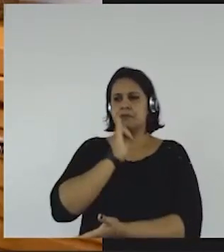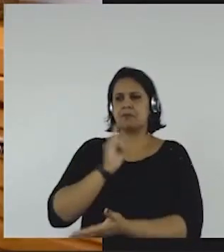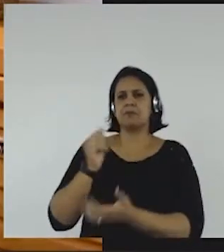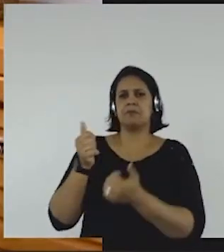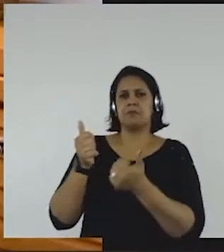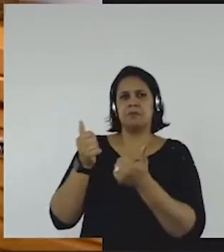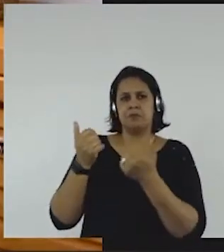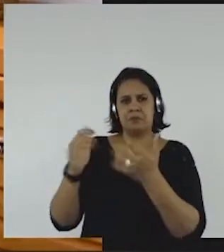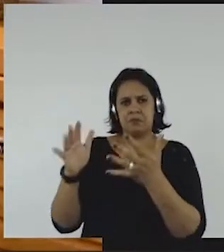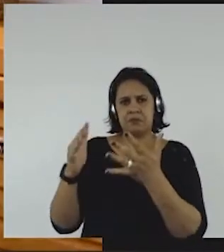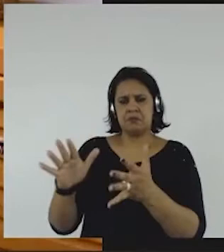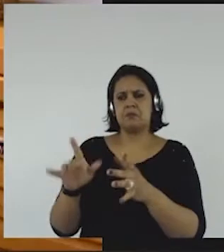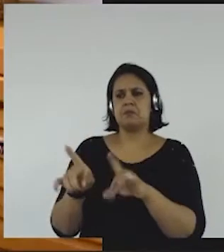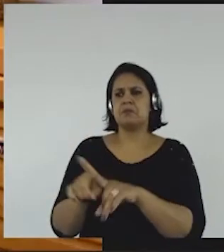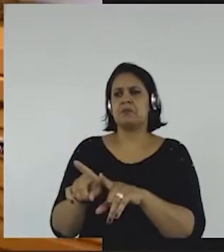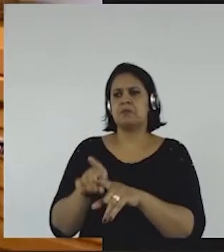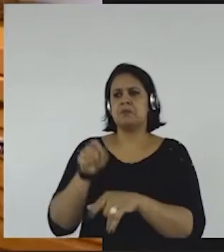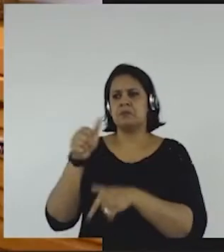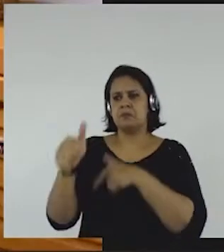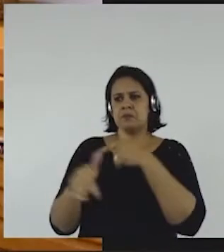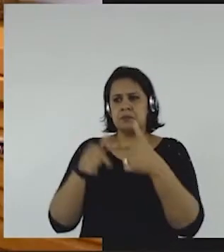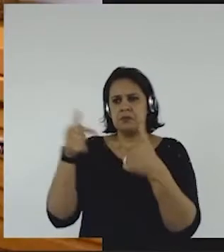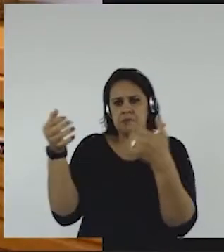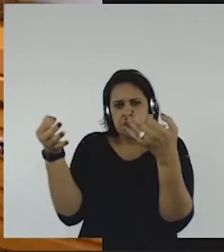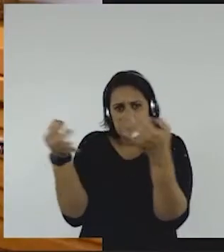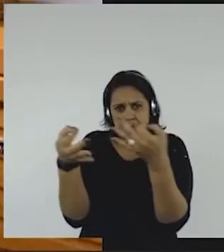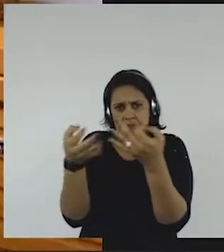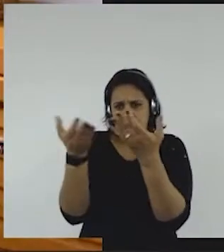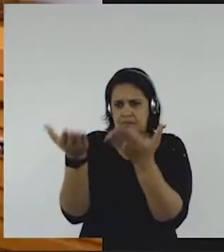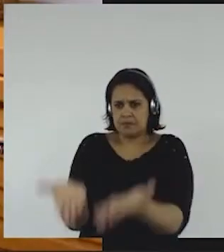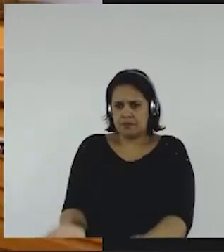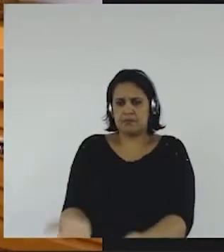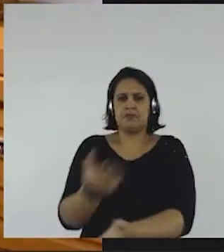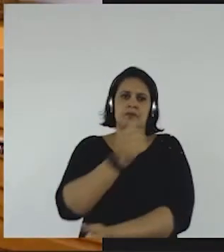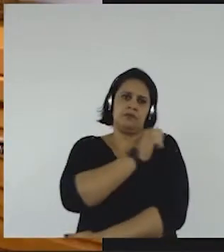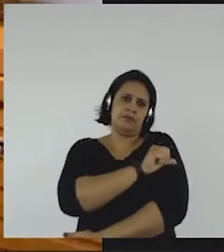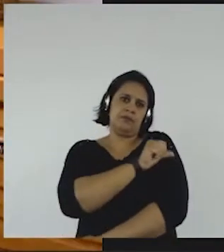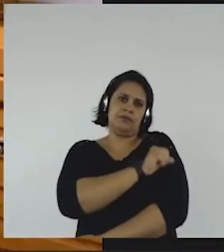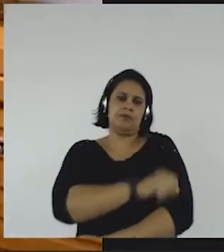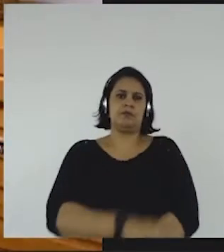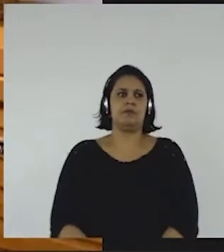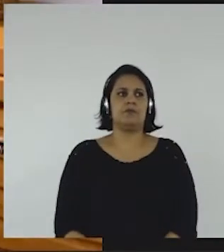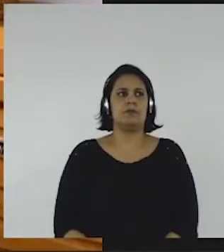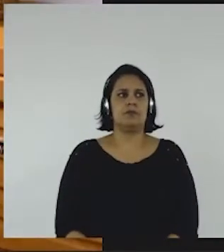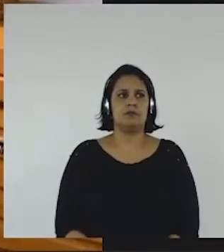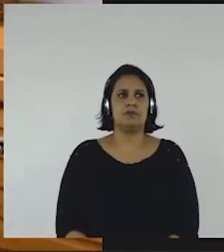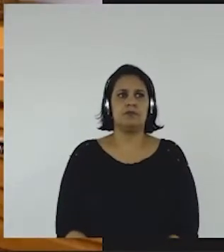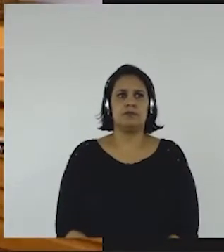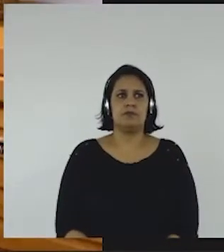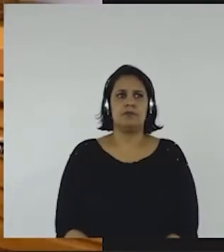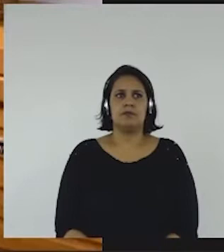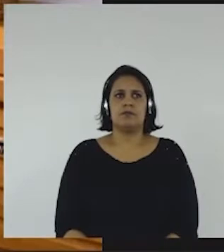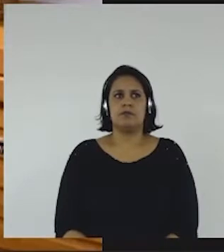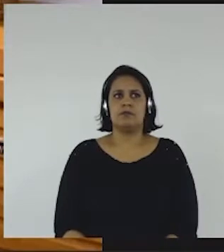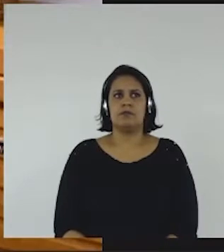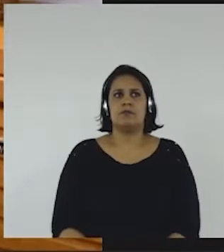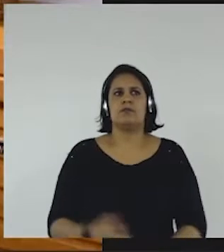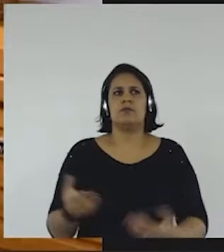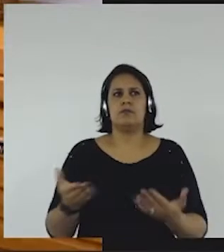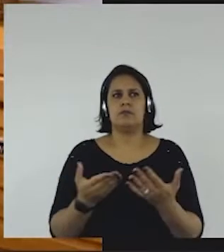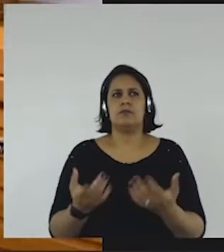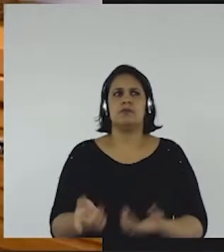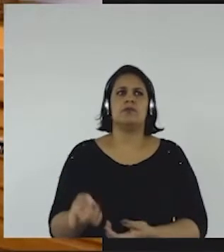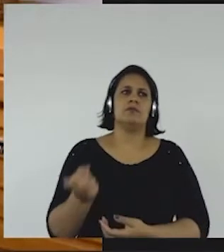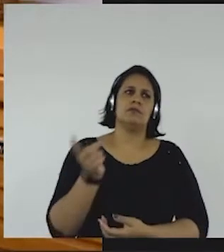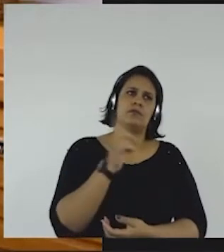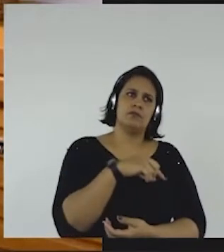pela carreira também brilhante que teve no Poder Judiciário do Rio de Janeiro. Agora eu vou passar a palavra